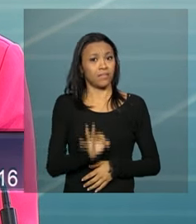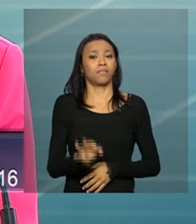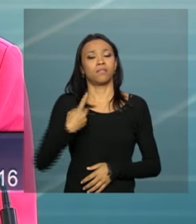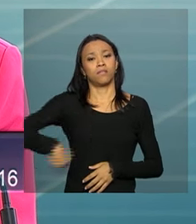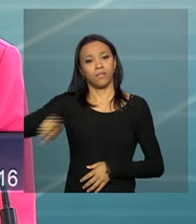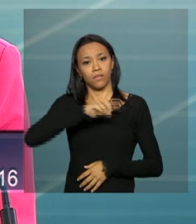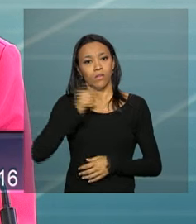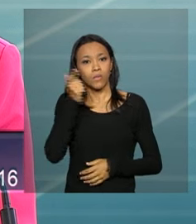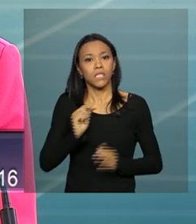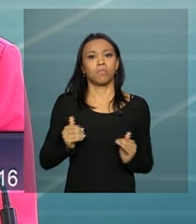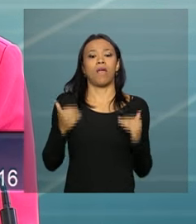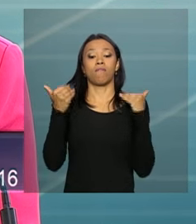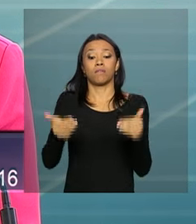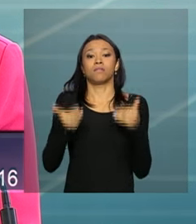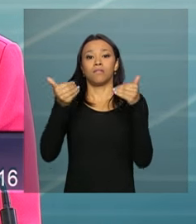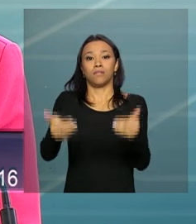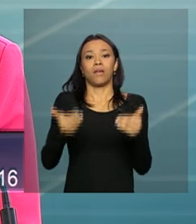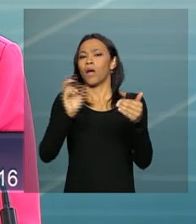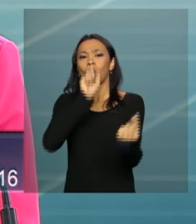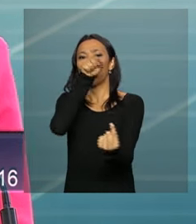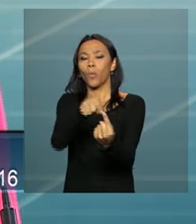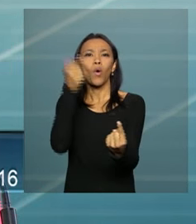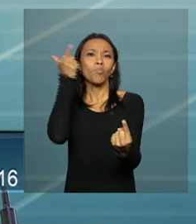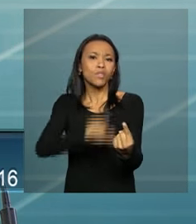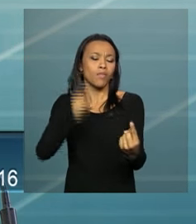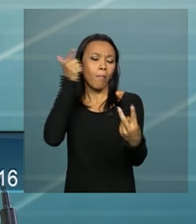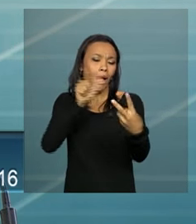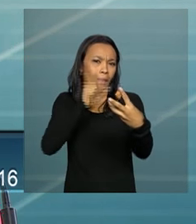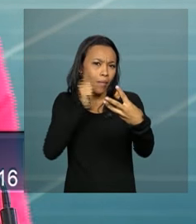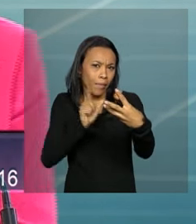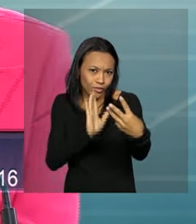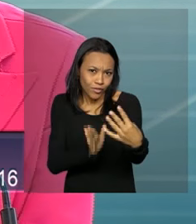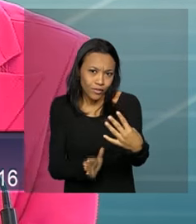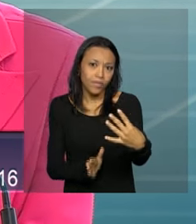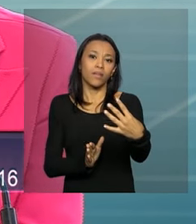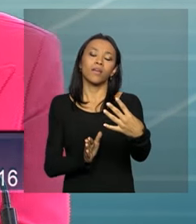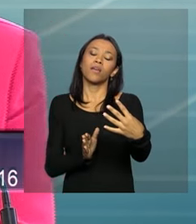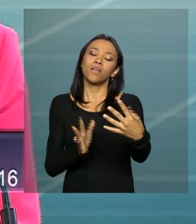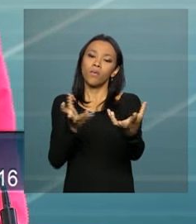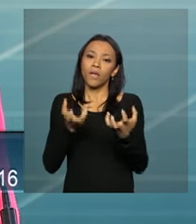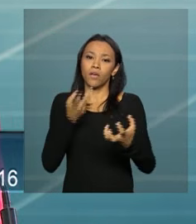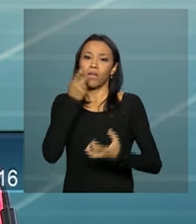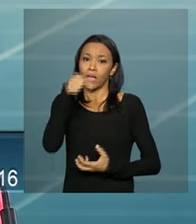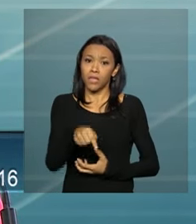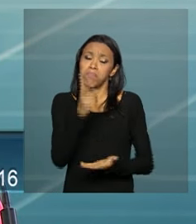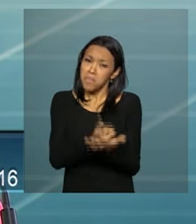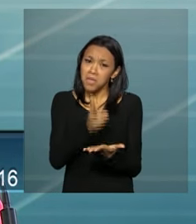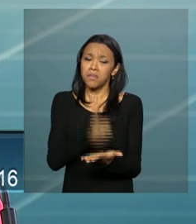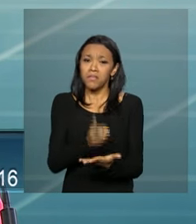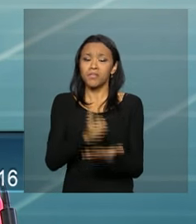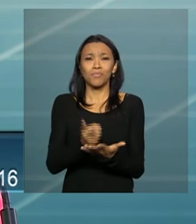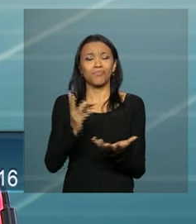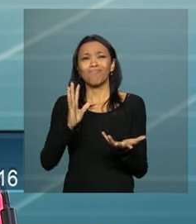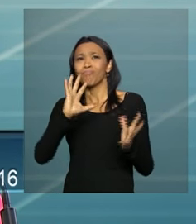nós avançamos nos nossos objetivos. E reafirmo aqui que, mesmo num momento de crise,